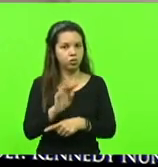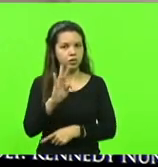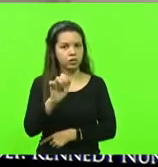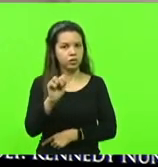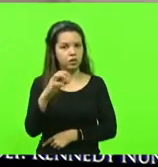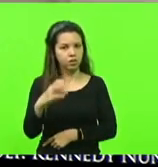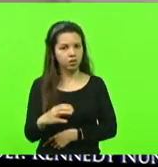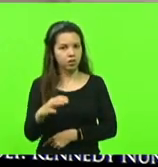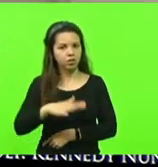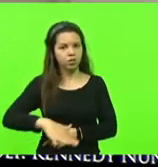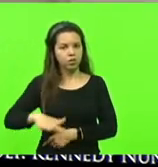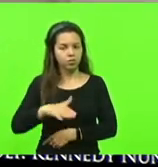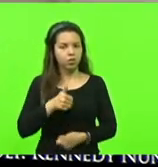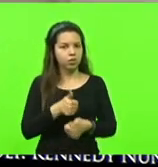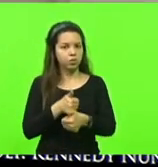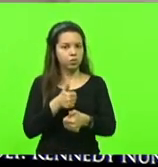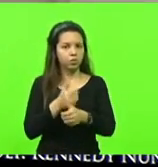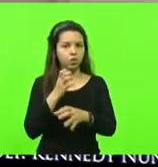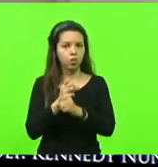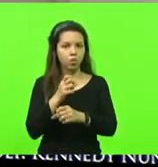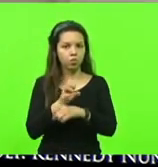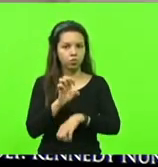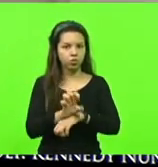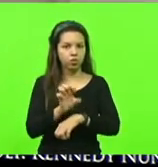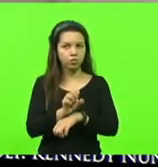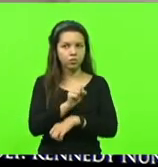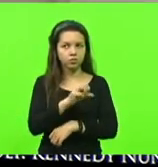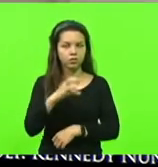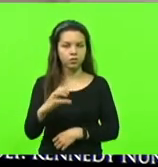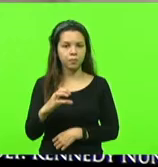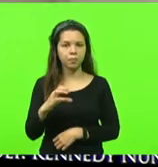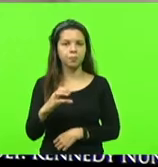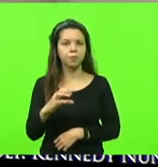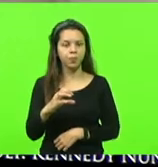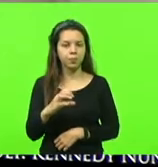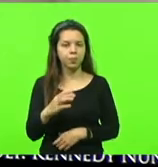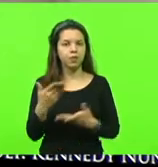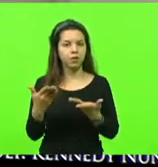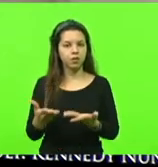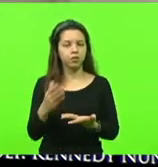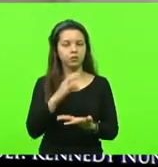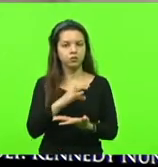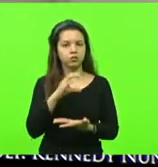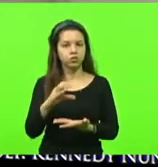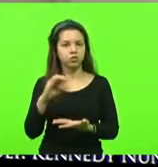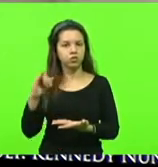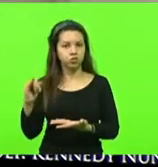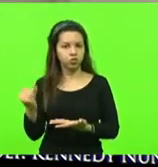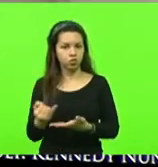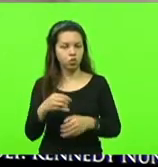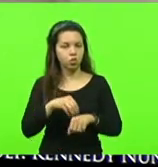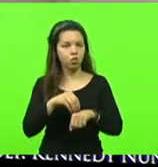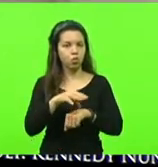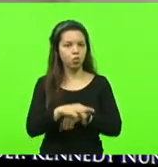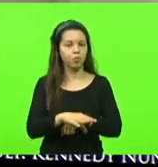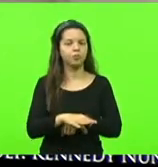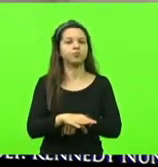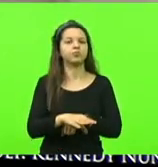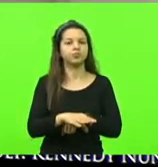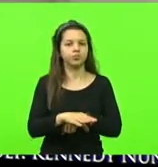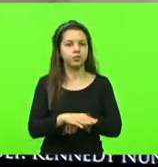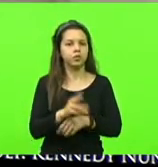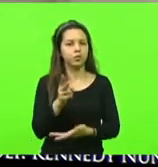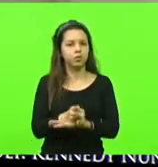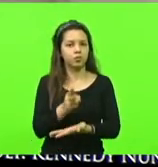no âmbito do Tribunal de Contas do Estado de Santa Catarina. Aparecer da Comissão de Constituição e Justiça pela manutenção do